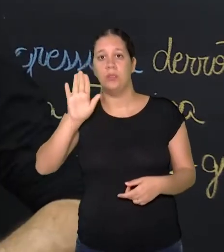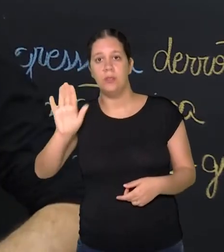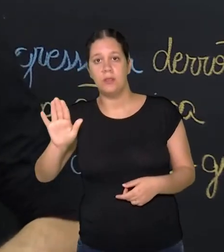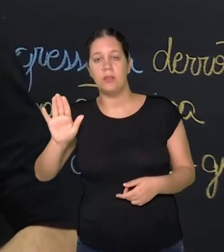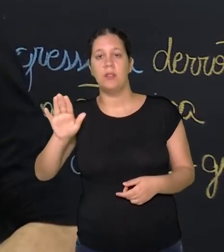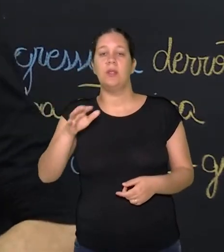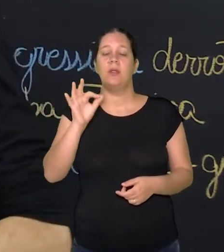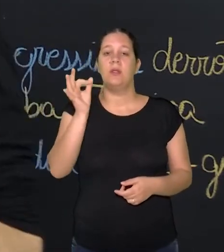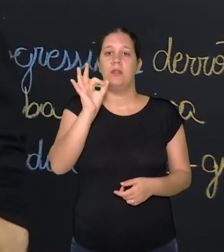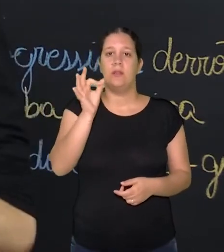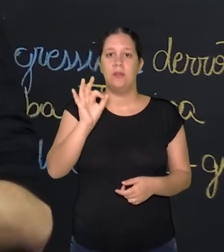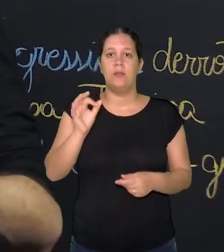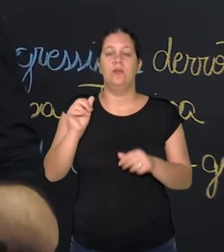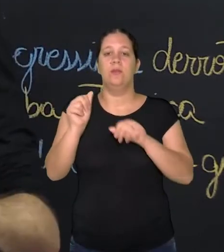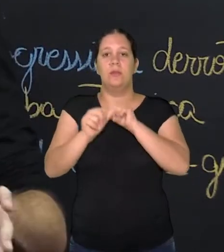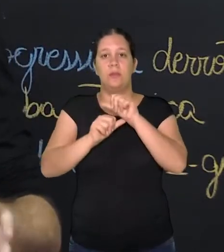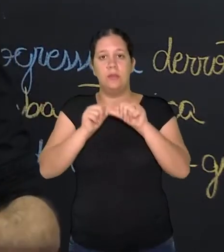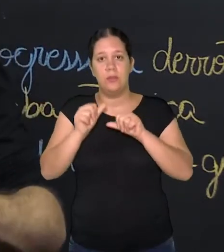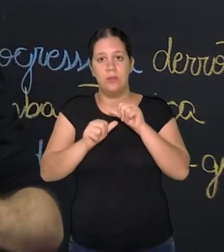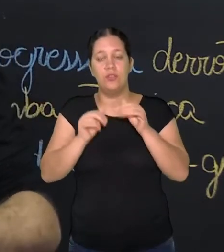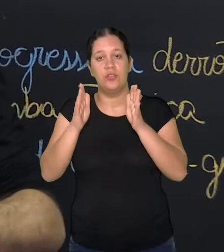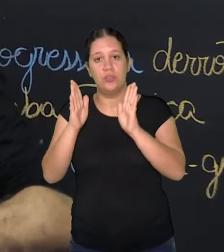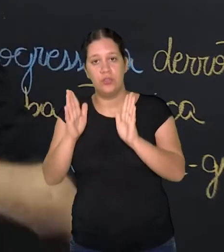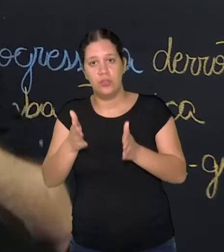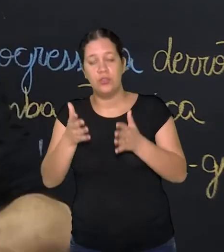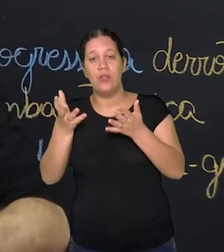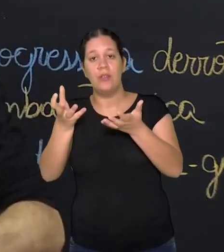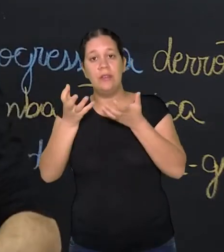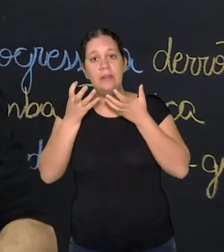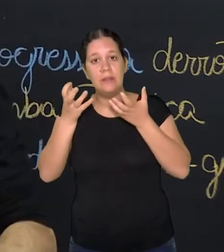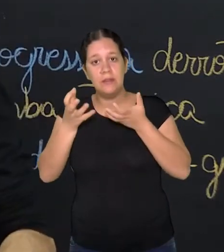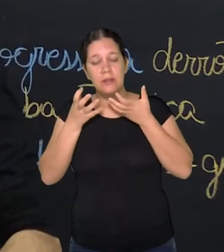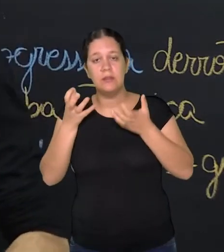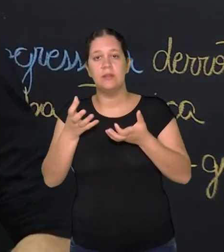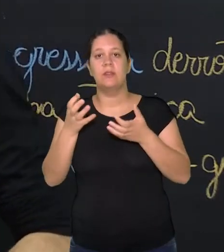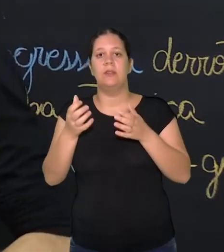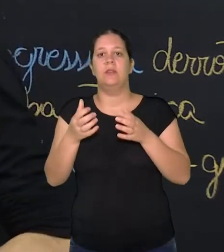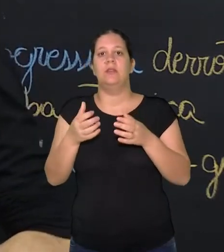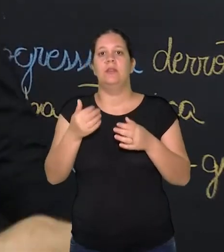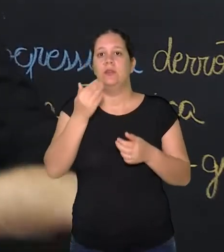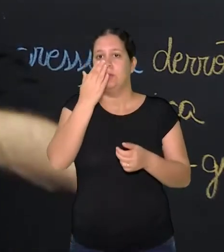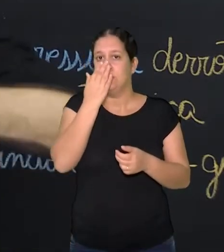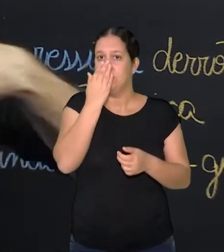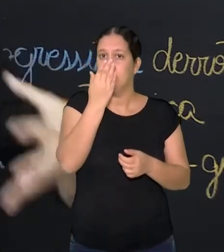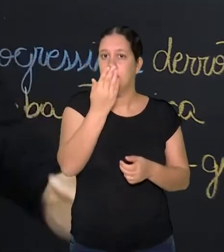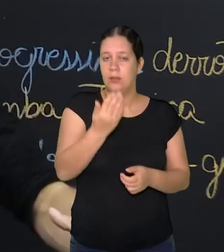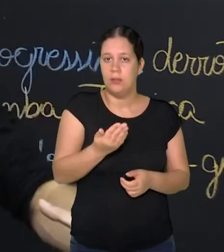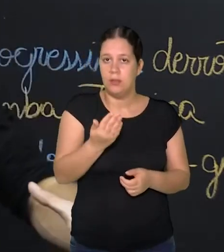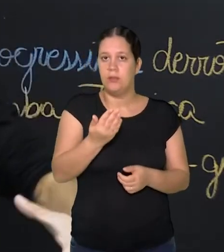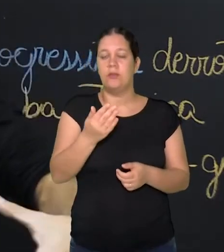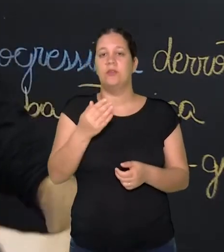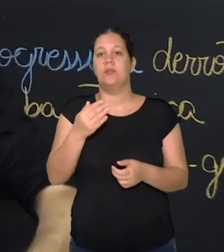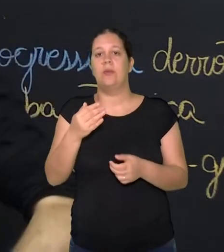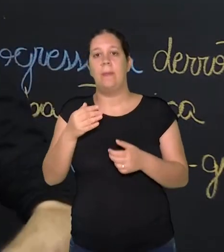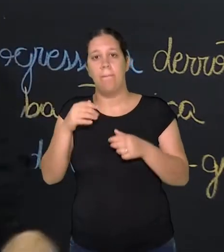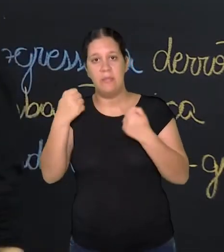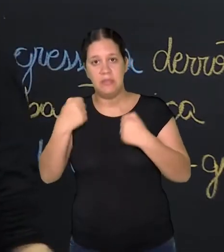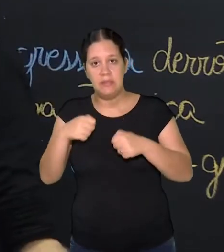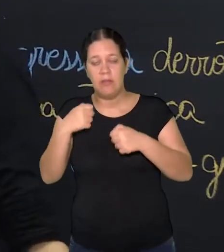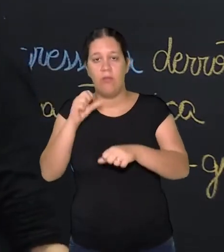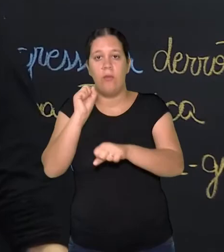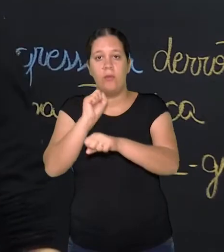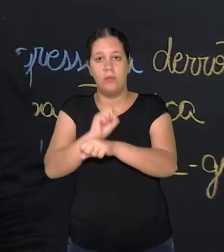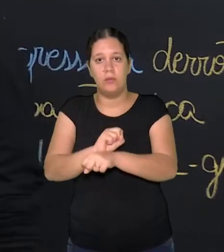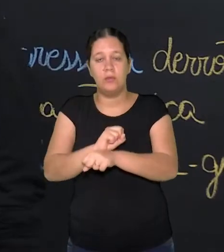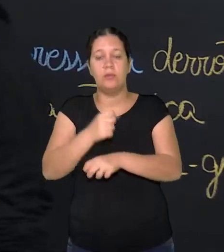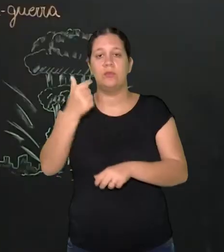e não faziam mais política do apaziguamento. Eles já queriam um confronto diante desse expansionismo alemão, que eles achavam que